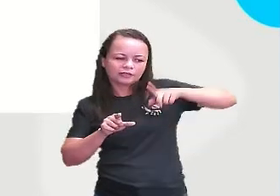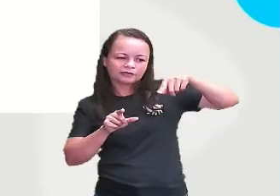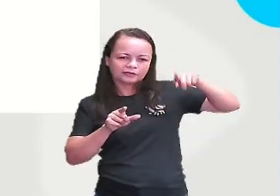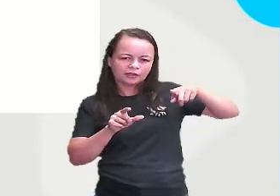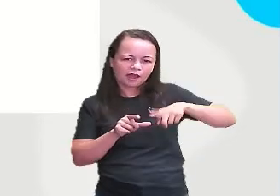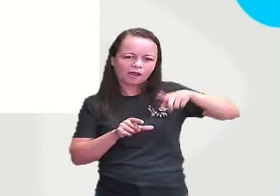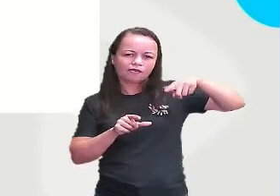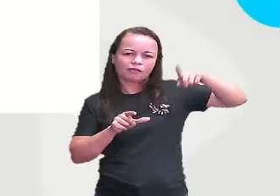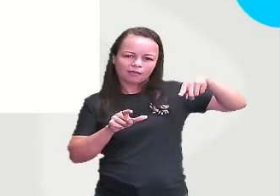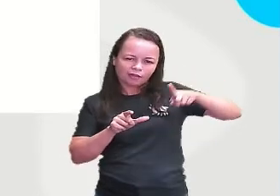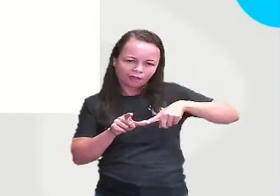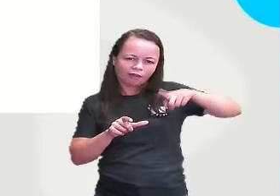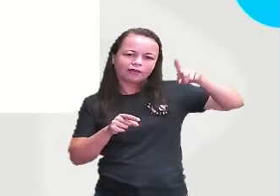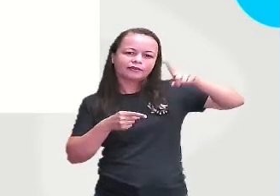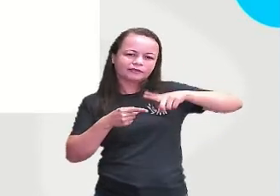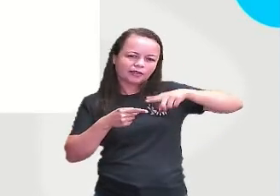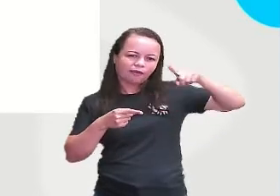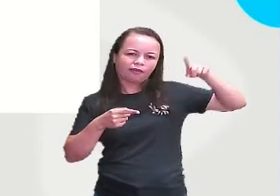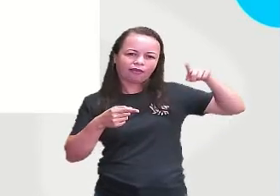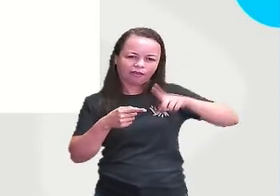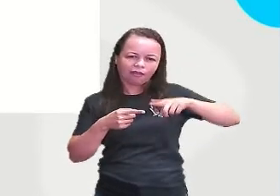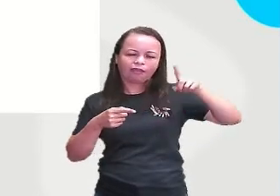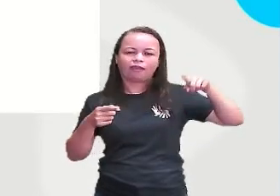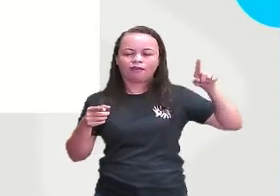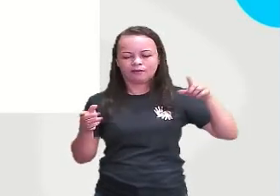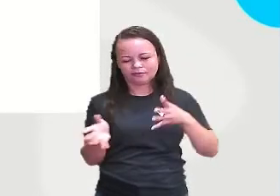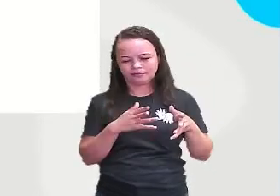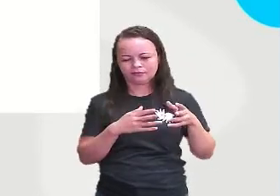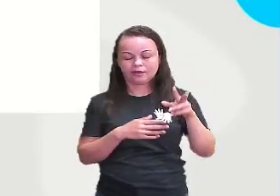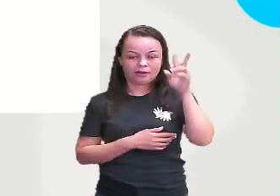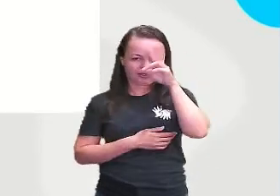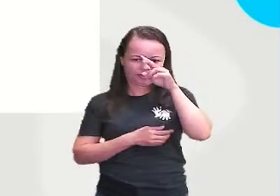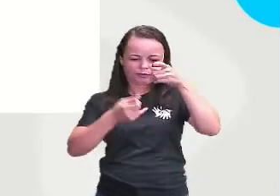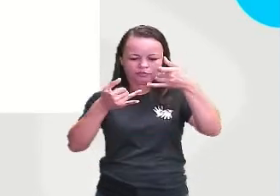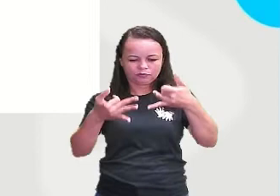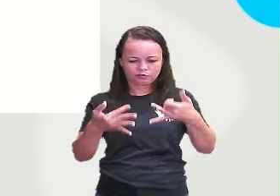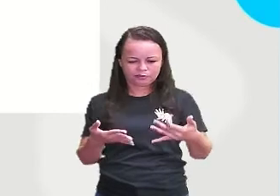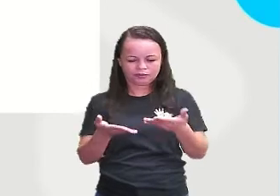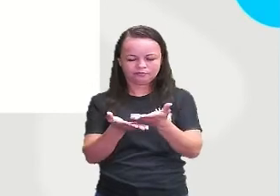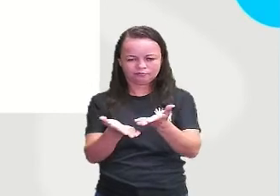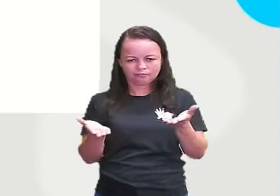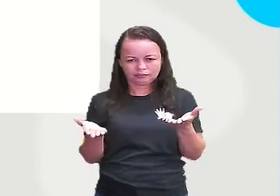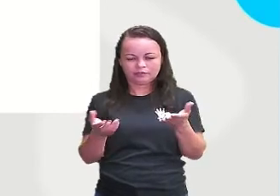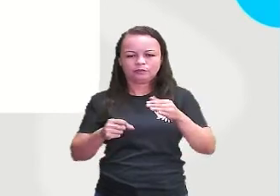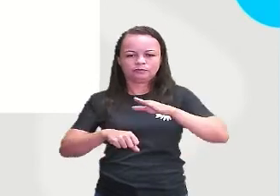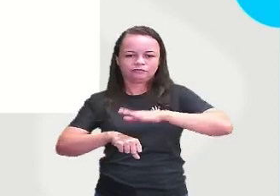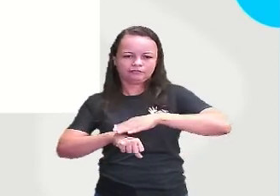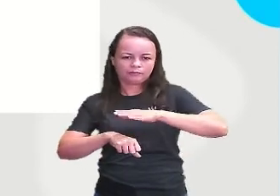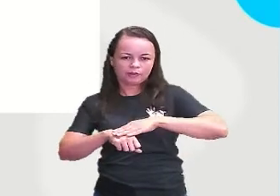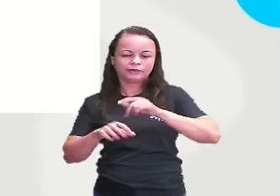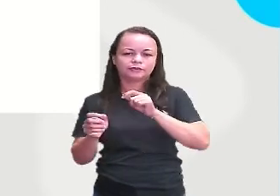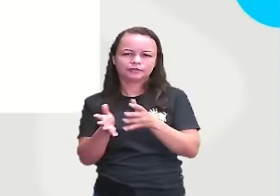tá certo? Lembram que eu falei para vocês que a partir do momento que eu